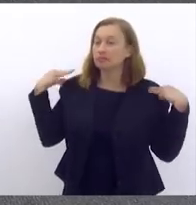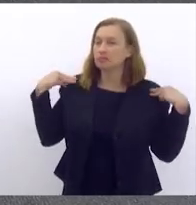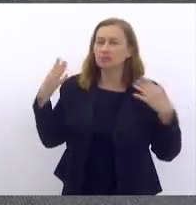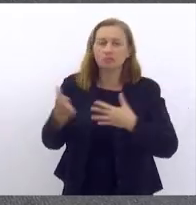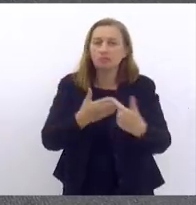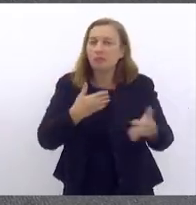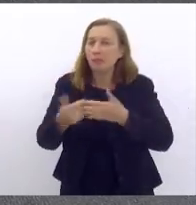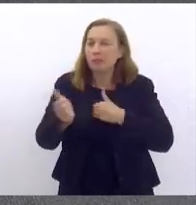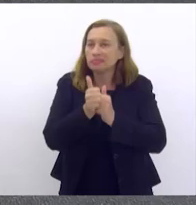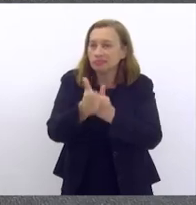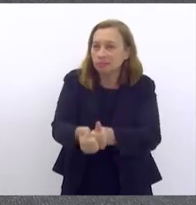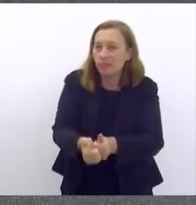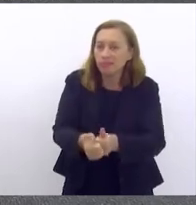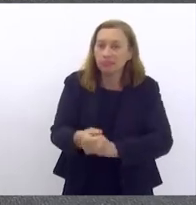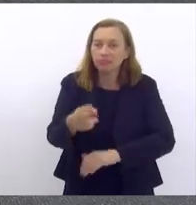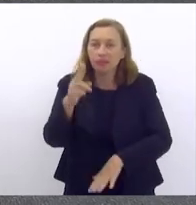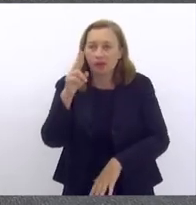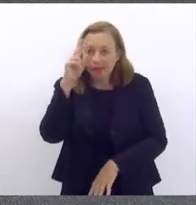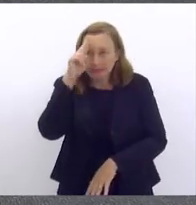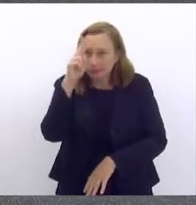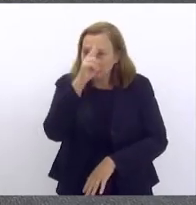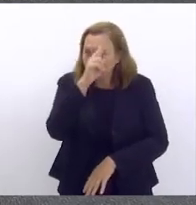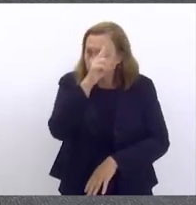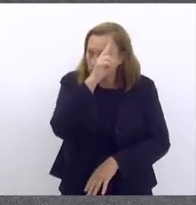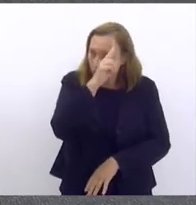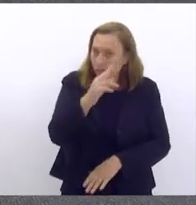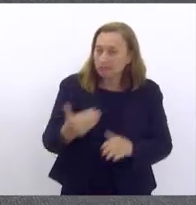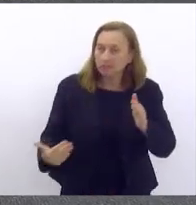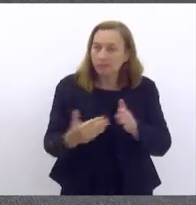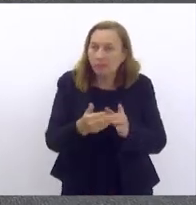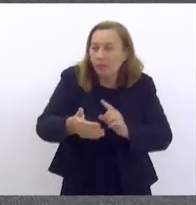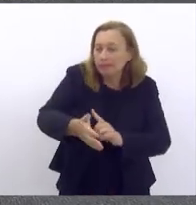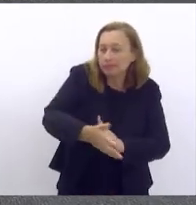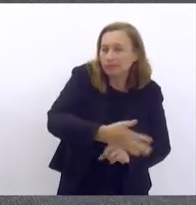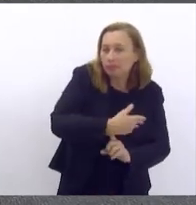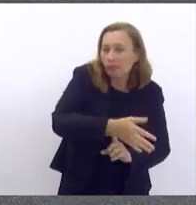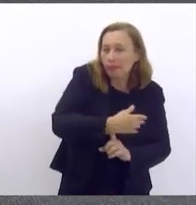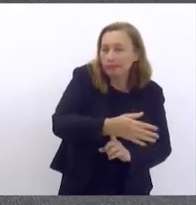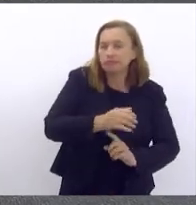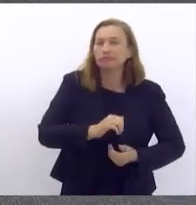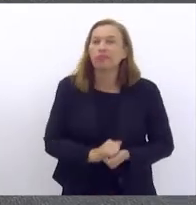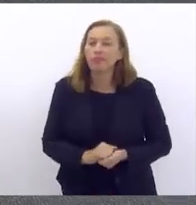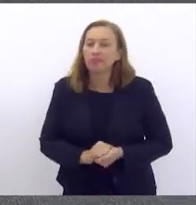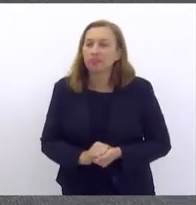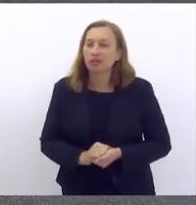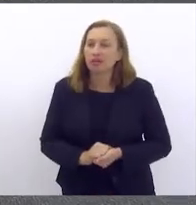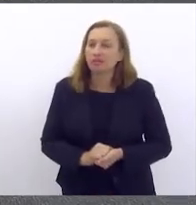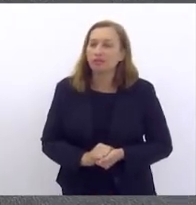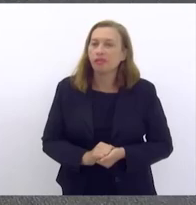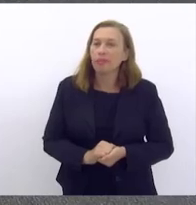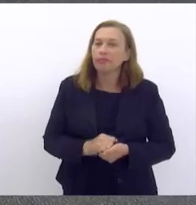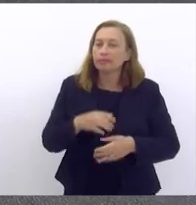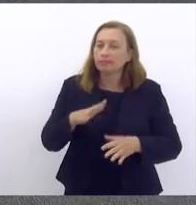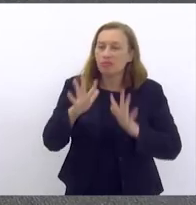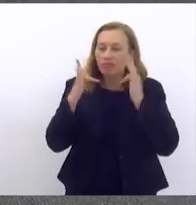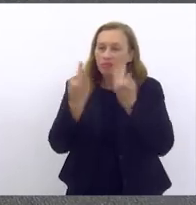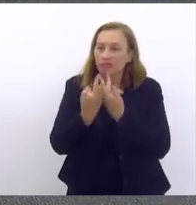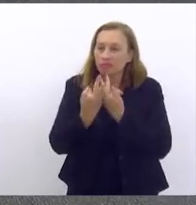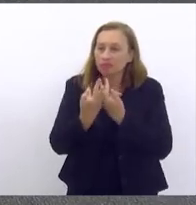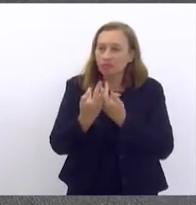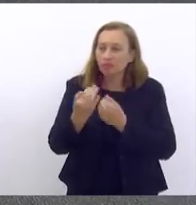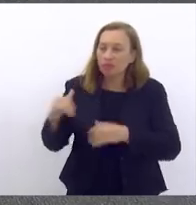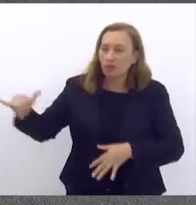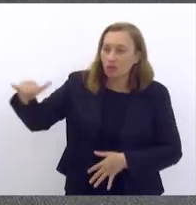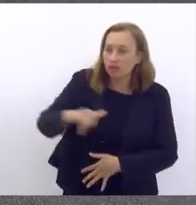falo do motorista aplicativo ao taxista, ao cidadão de bem que quer buscar sua família no aeroporto. Deputado Rodrigo